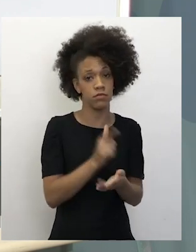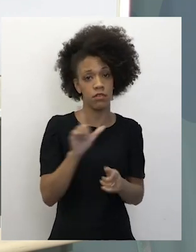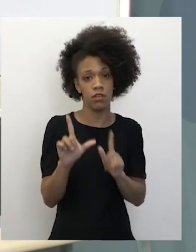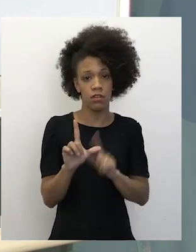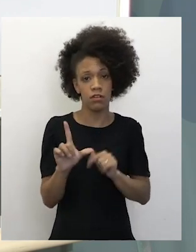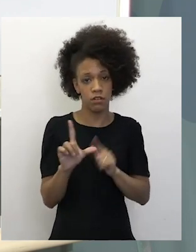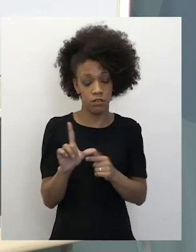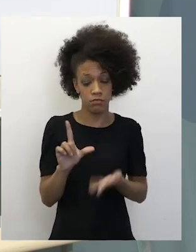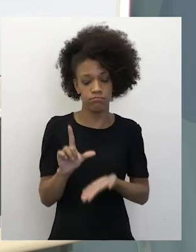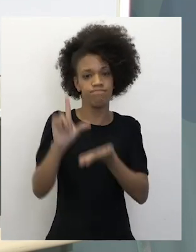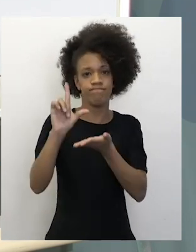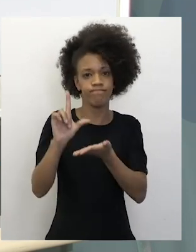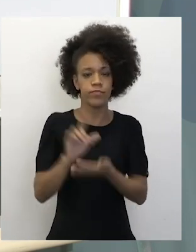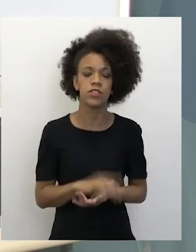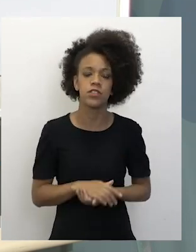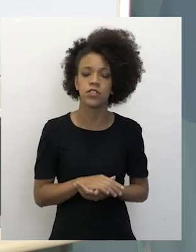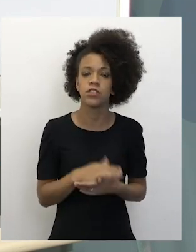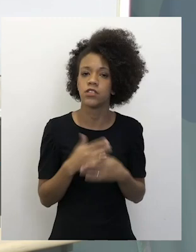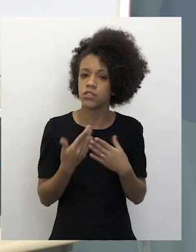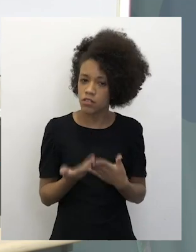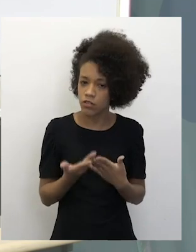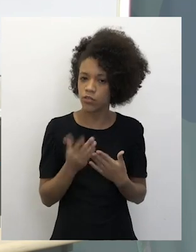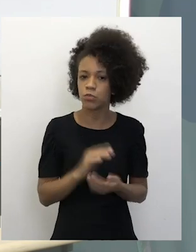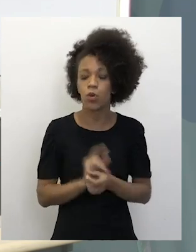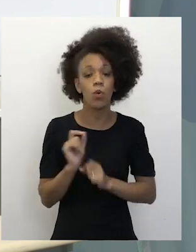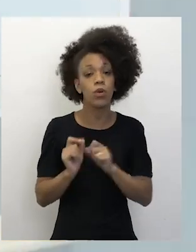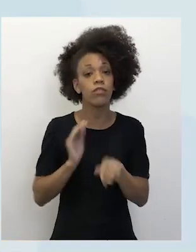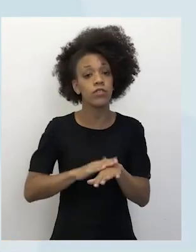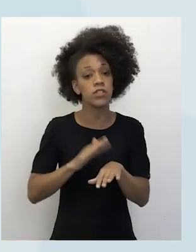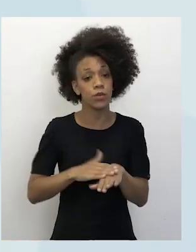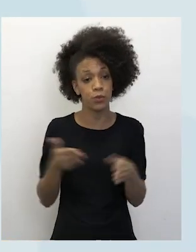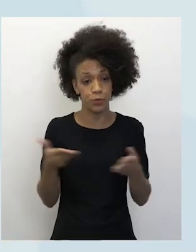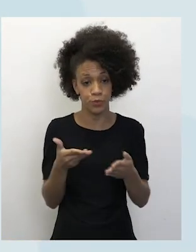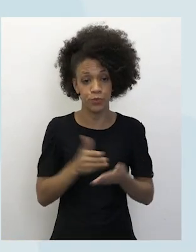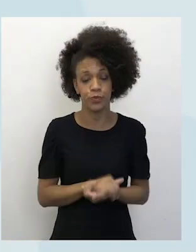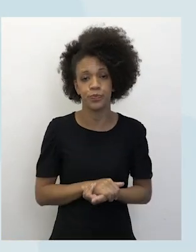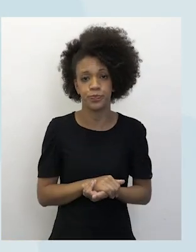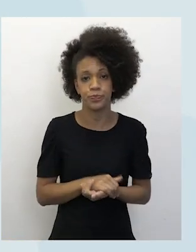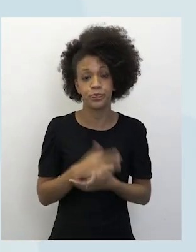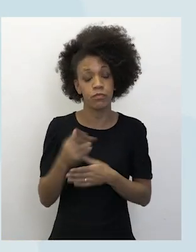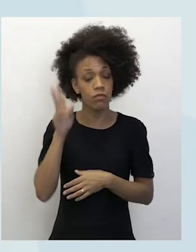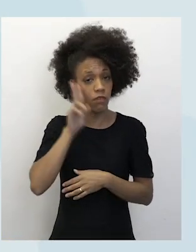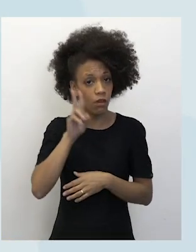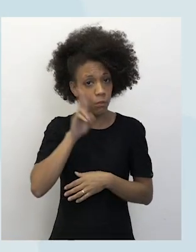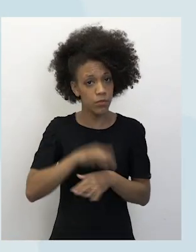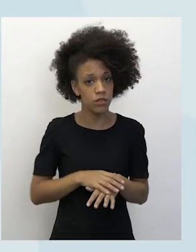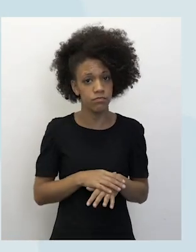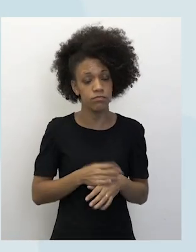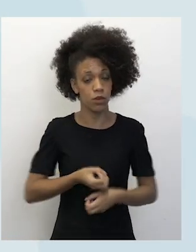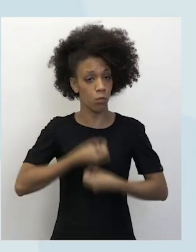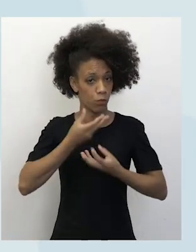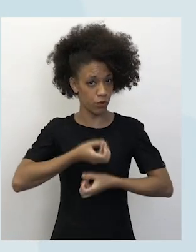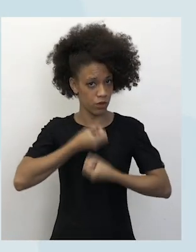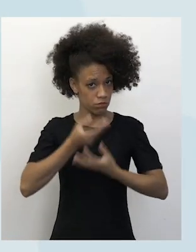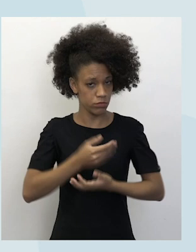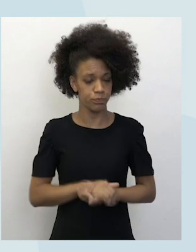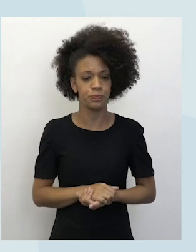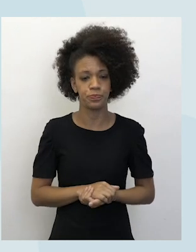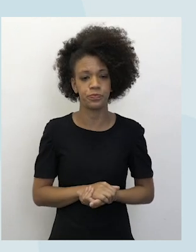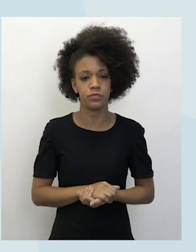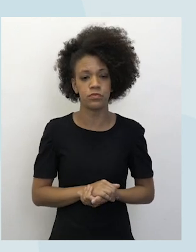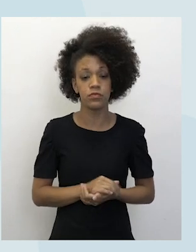maiúsculo né mas não se torna Nossa Senhora o que faremos hoje hoje nós vamos relembrar a estrutura de um poema